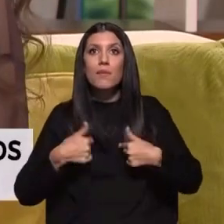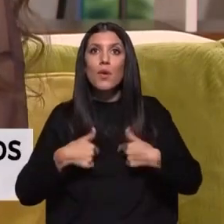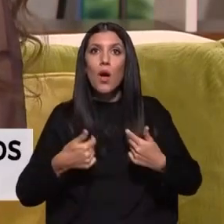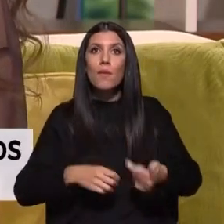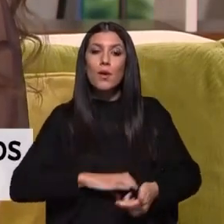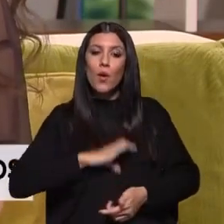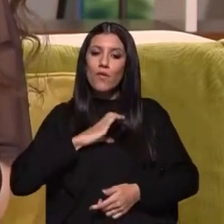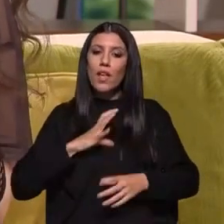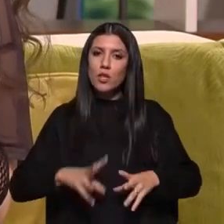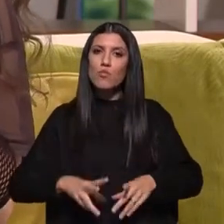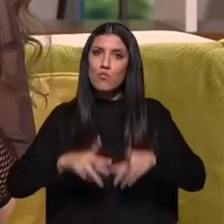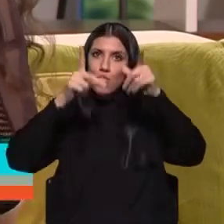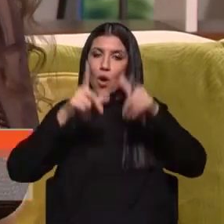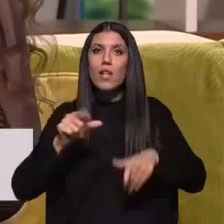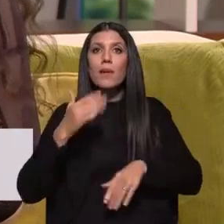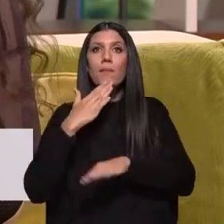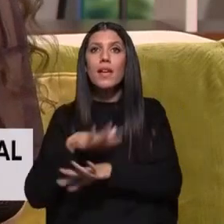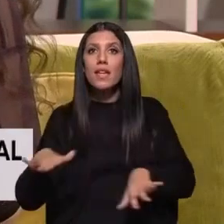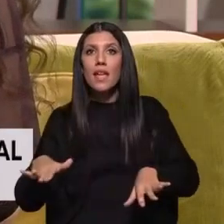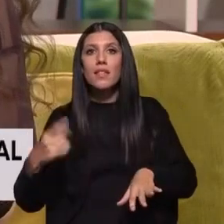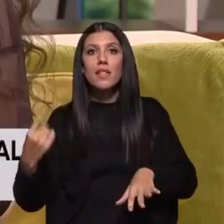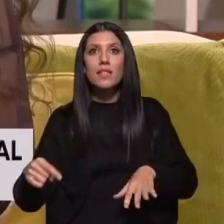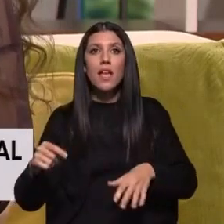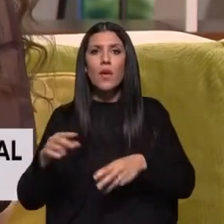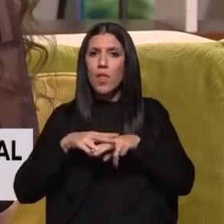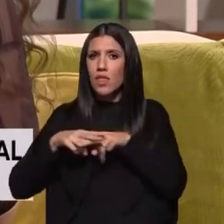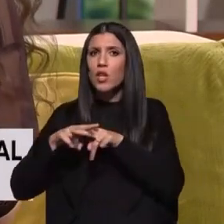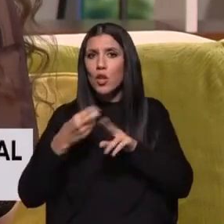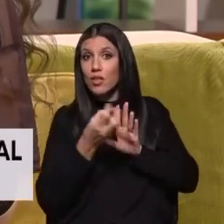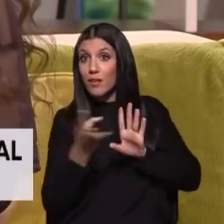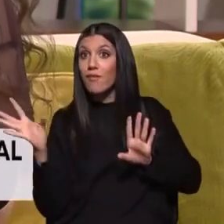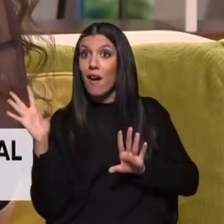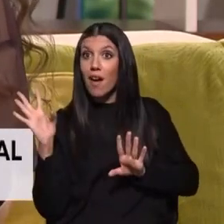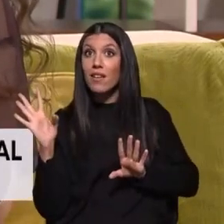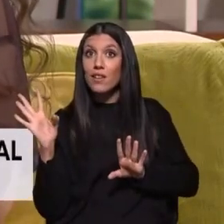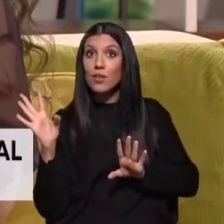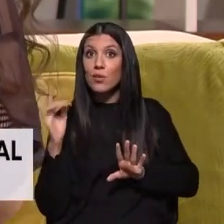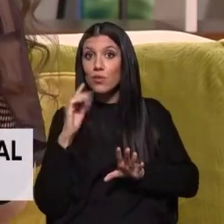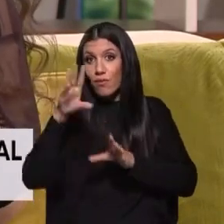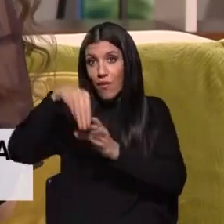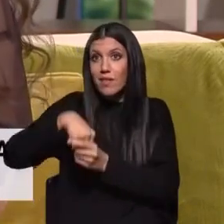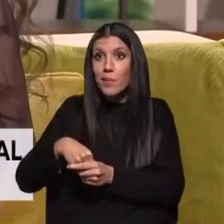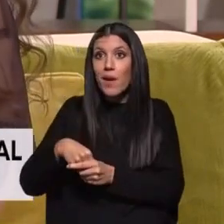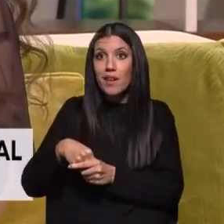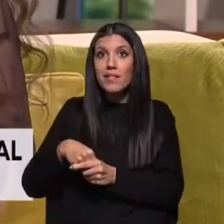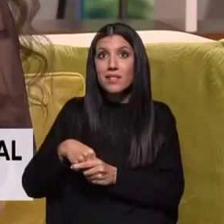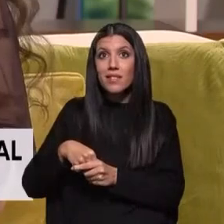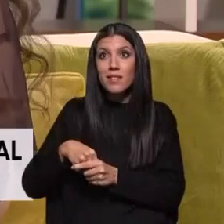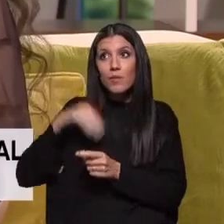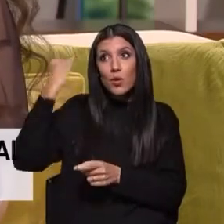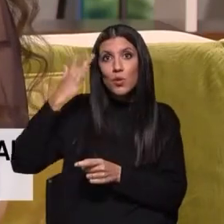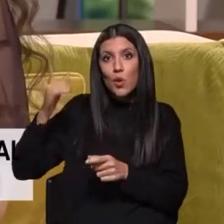sua autoestima e temos crianças também mesmo com vários tipos de diagnósticos e que estão lá para concretizar